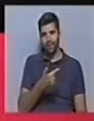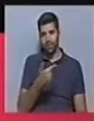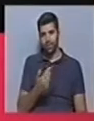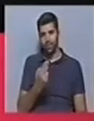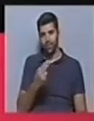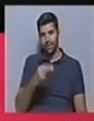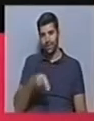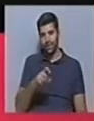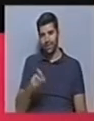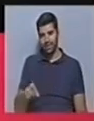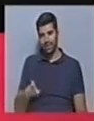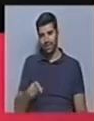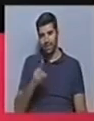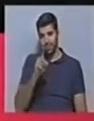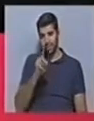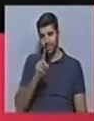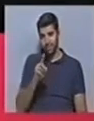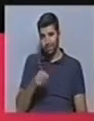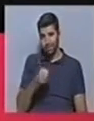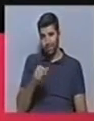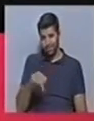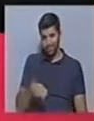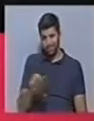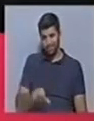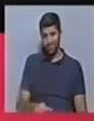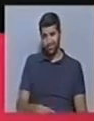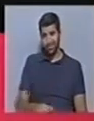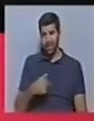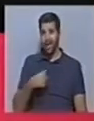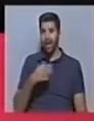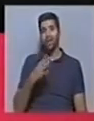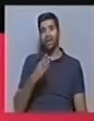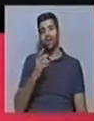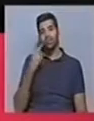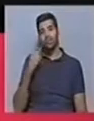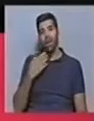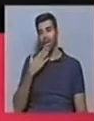Z-R-K-F-T-F-T-U-N-Z. Nem a de cima, quase, quanto mais os de baixo. Ai, Joana, eu vejo, estás-me a deprimir tanto.